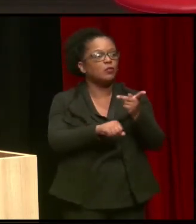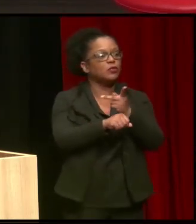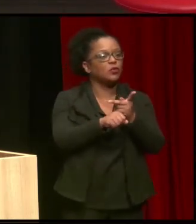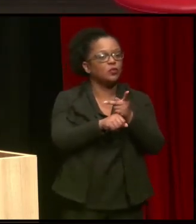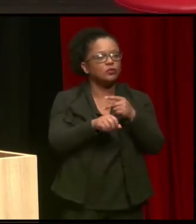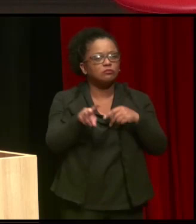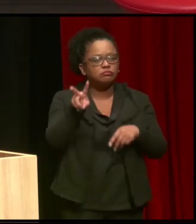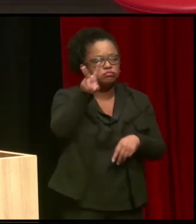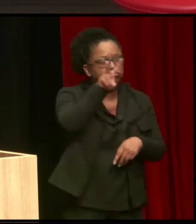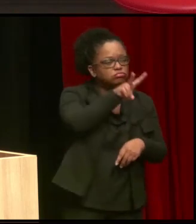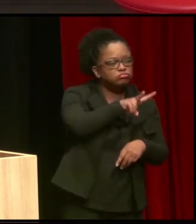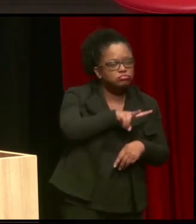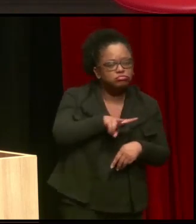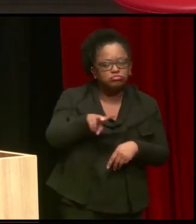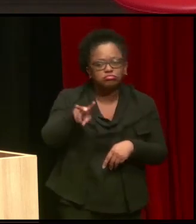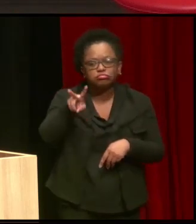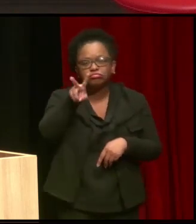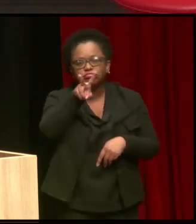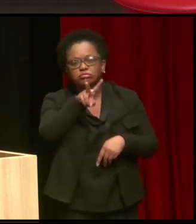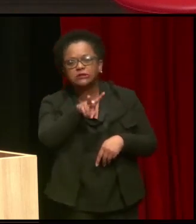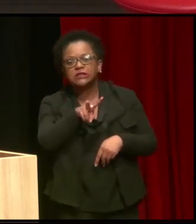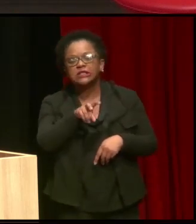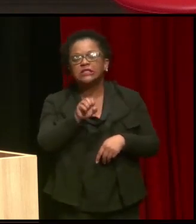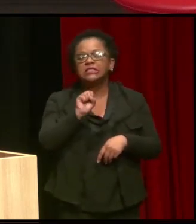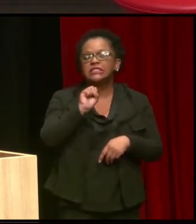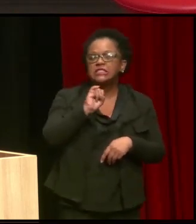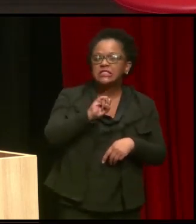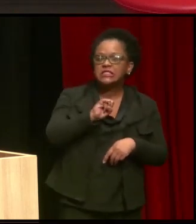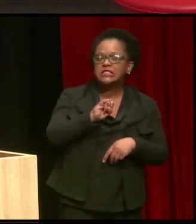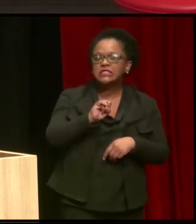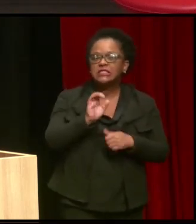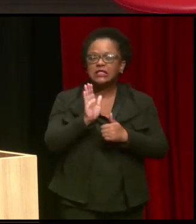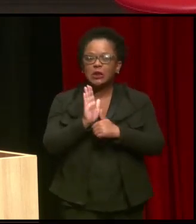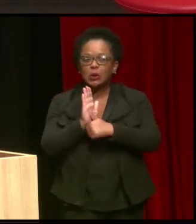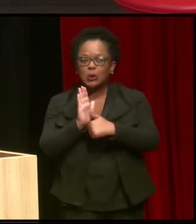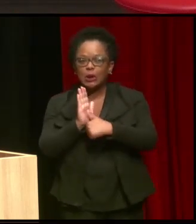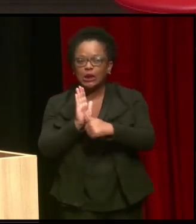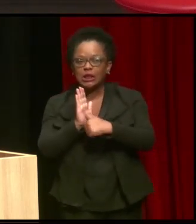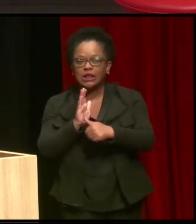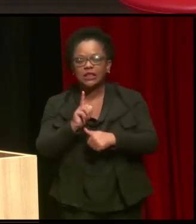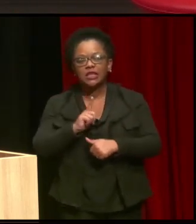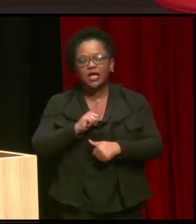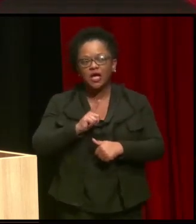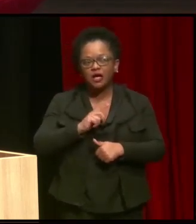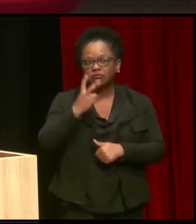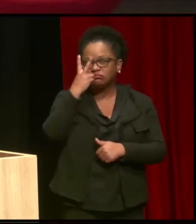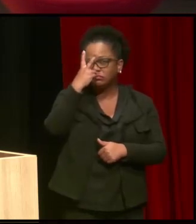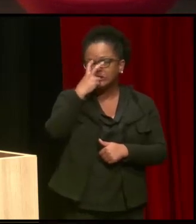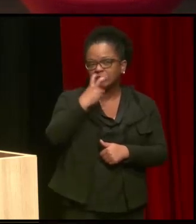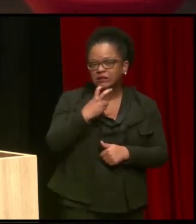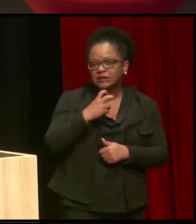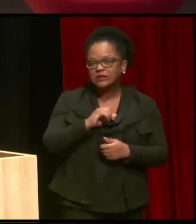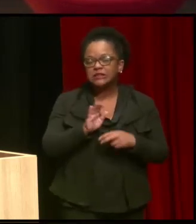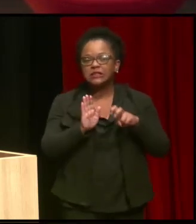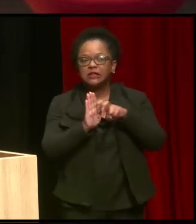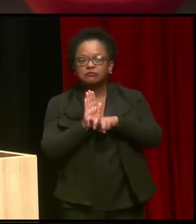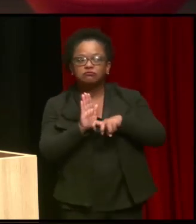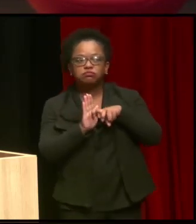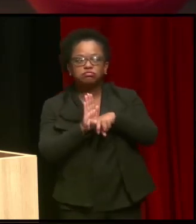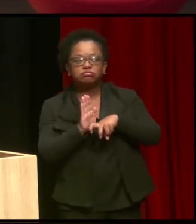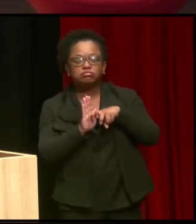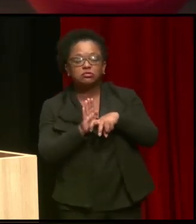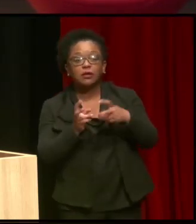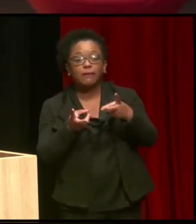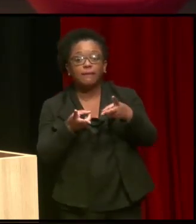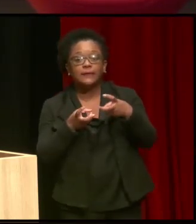igreja. Se eu vejo alguém com síndrome de Down, se eu vejo cego, se eu vejo cadeirante, é a